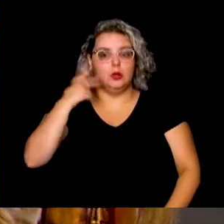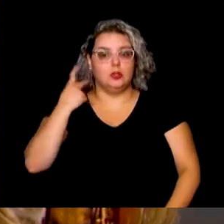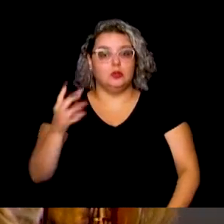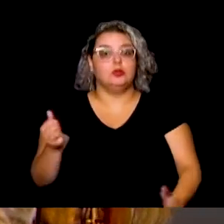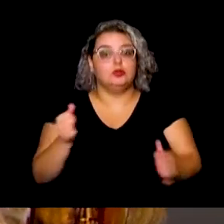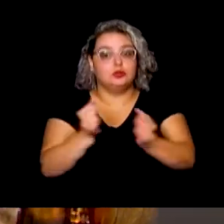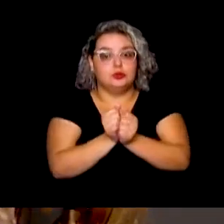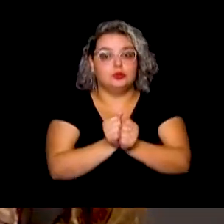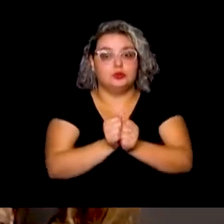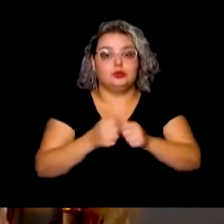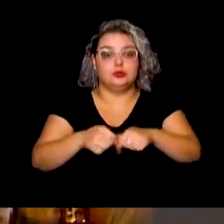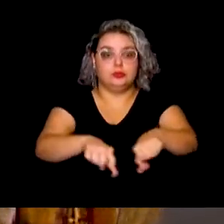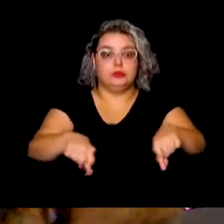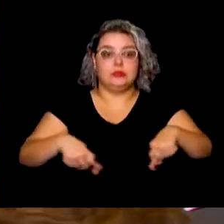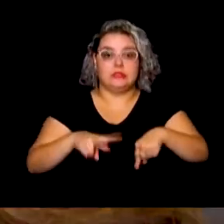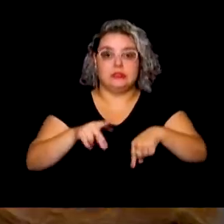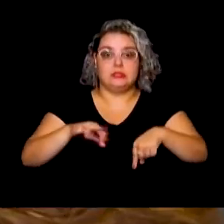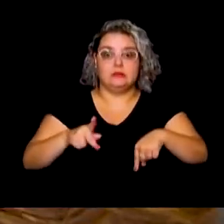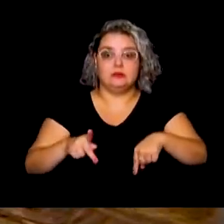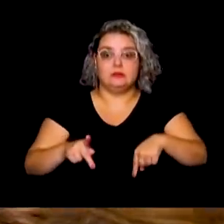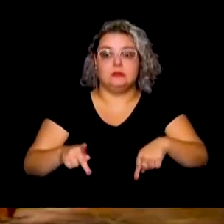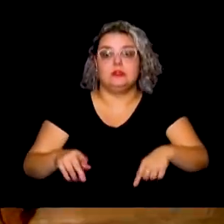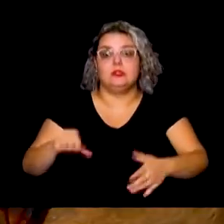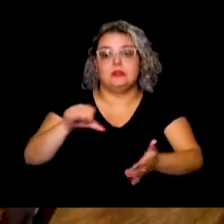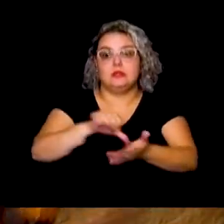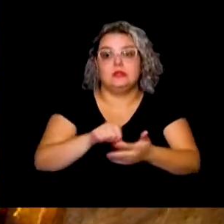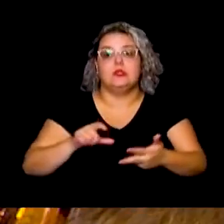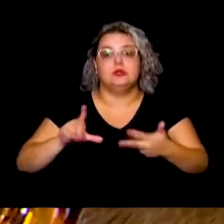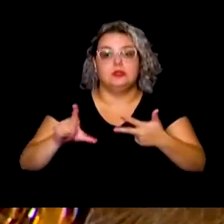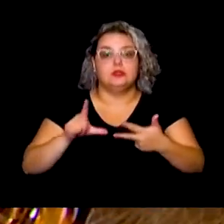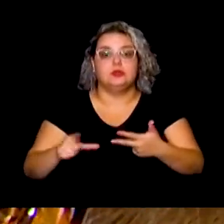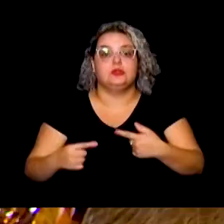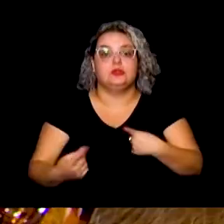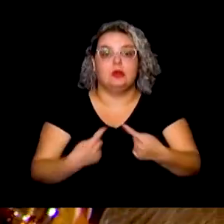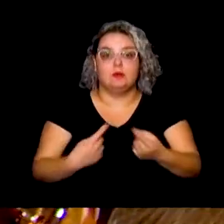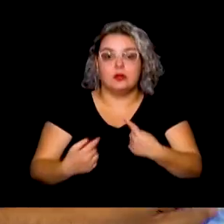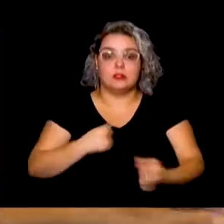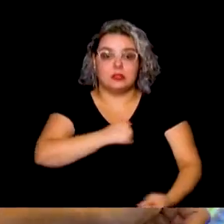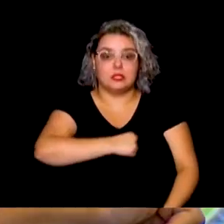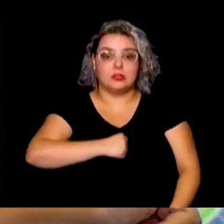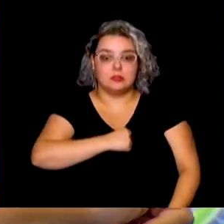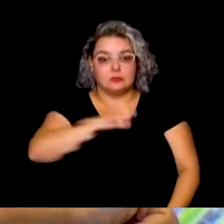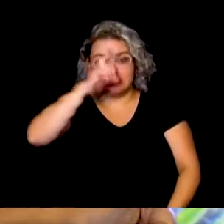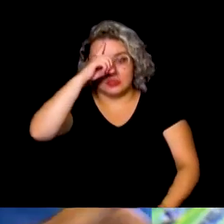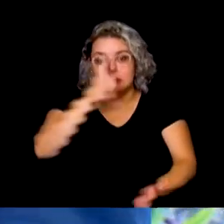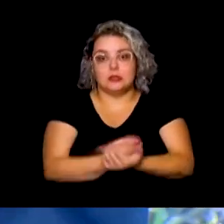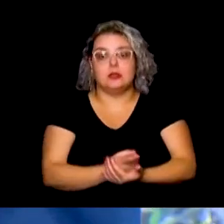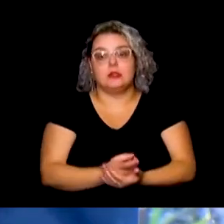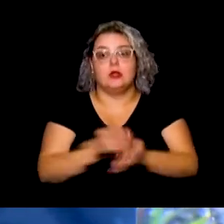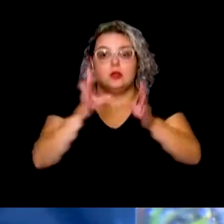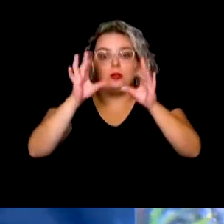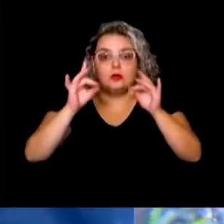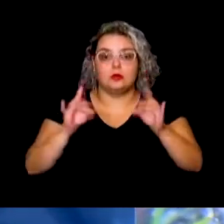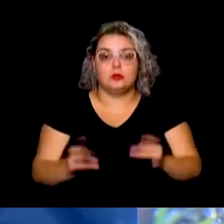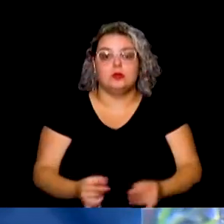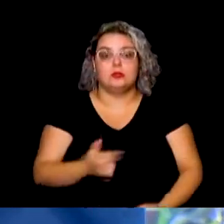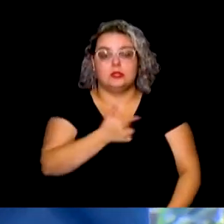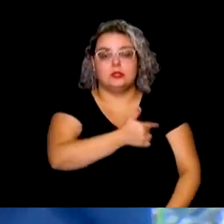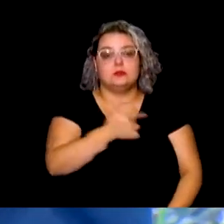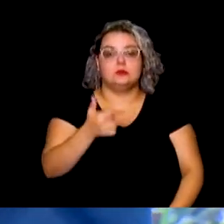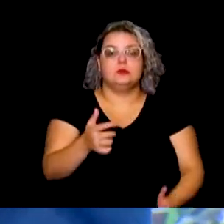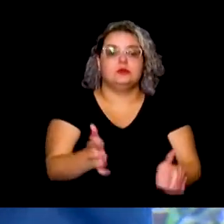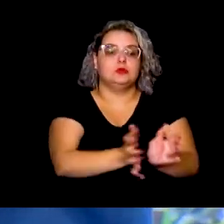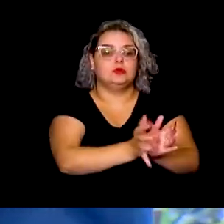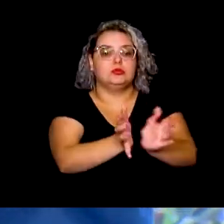os vereadores se reuniram na sala vip da sede do Legislativo na Avenida da Saudade para definir a composição